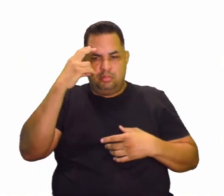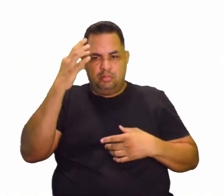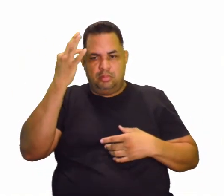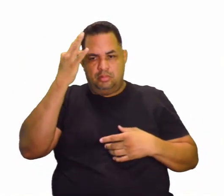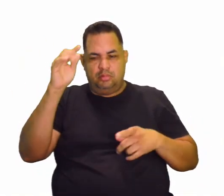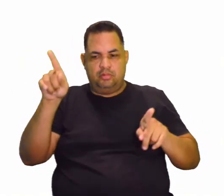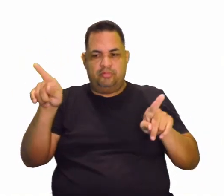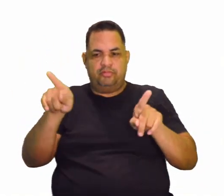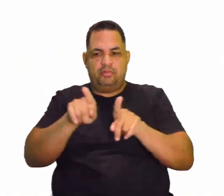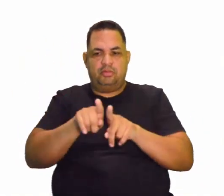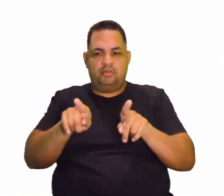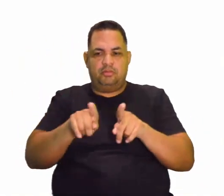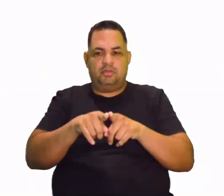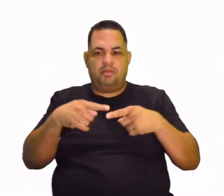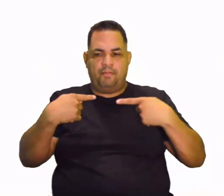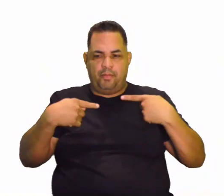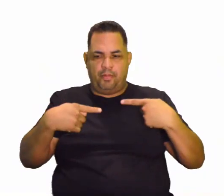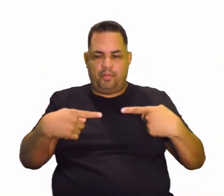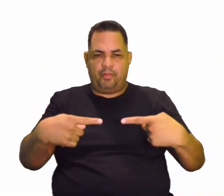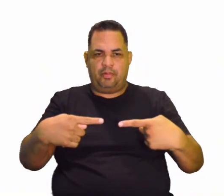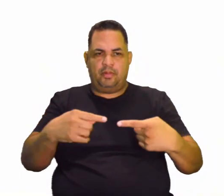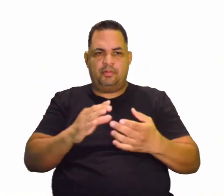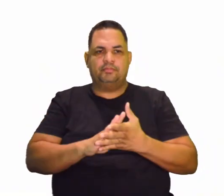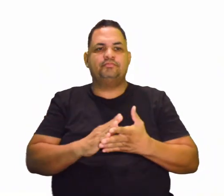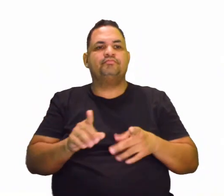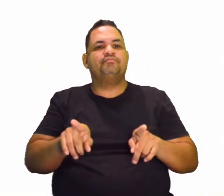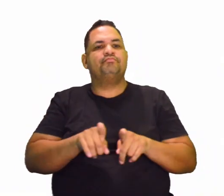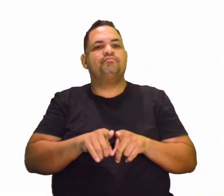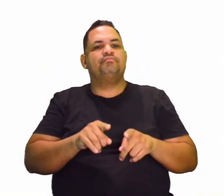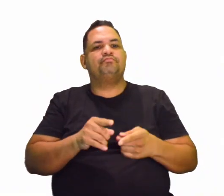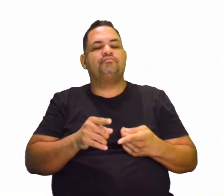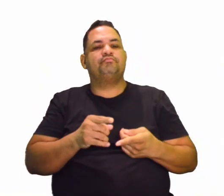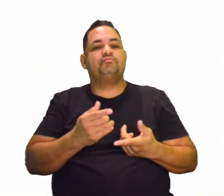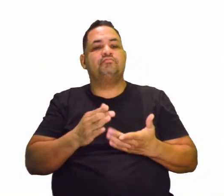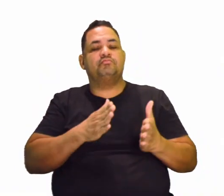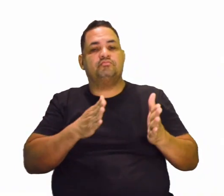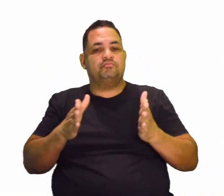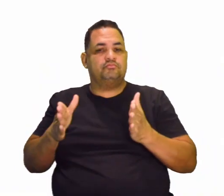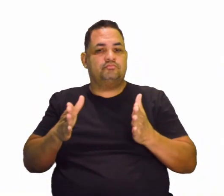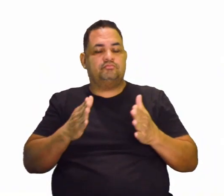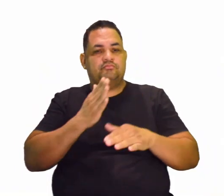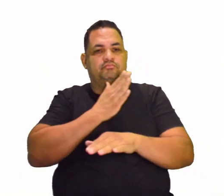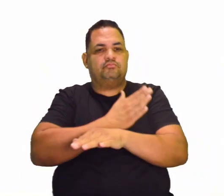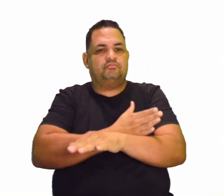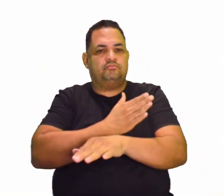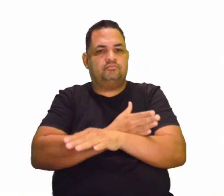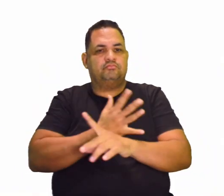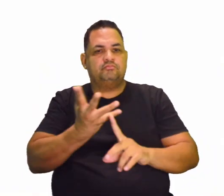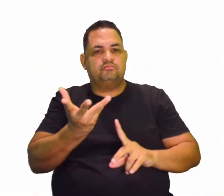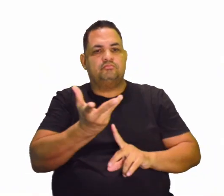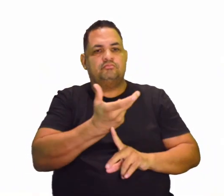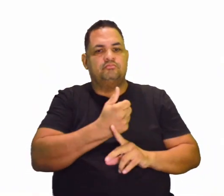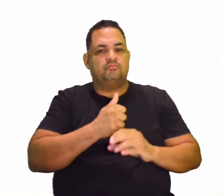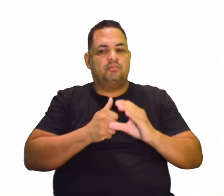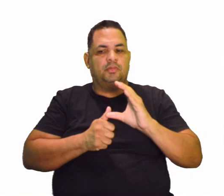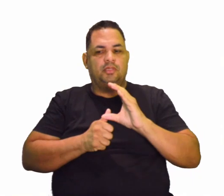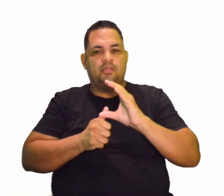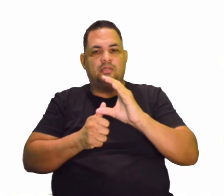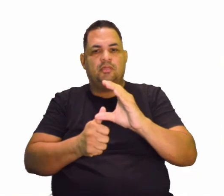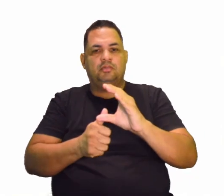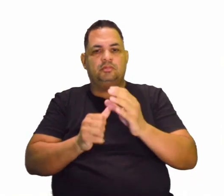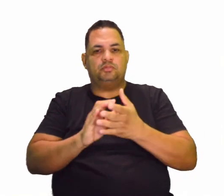guerras. E o estilo também, no período medieval, é a arte cristã, do